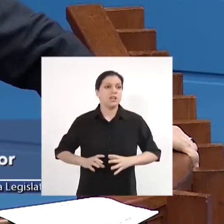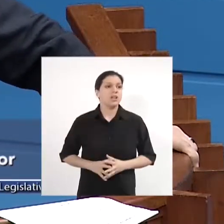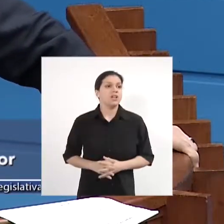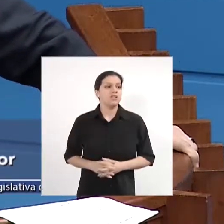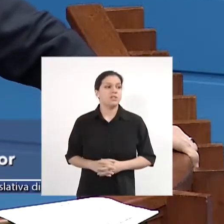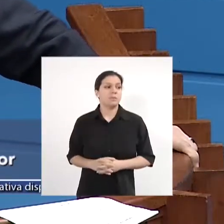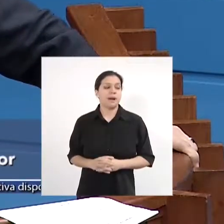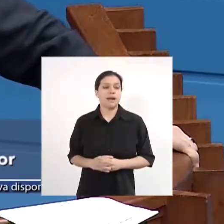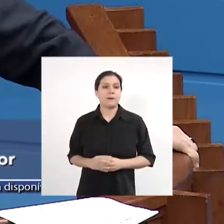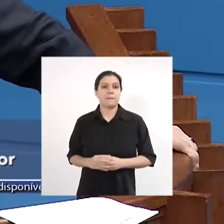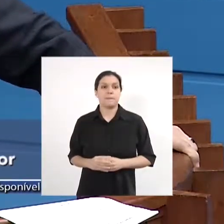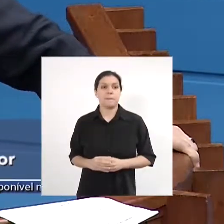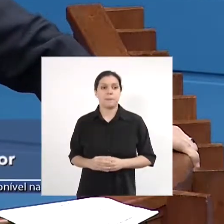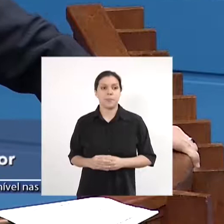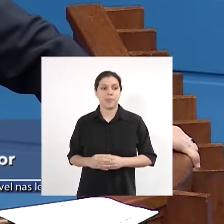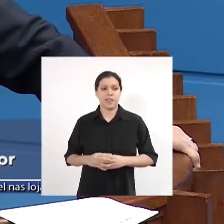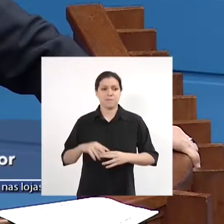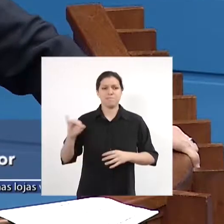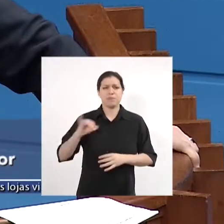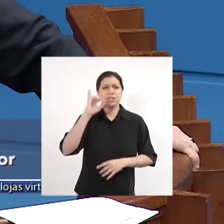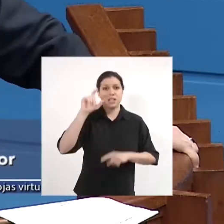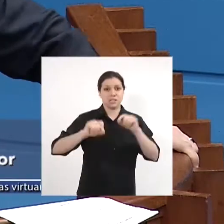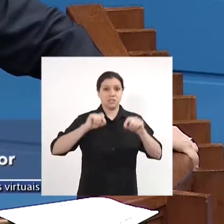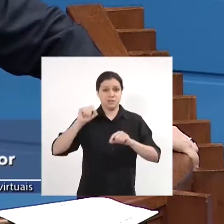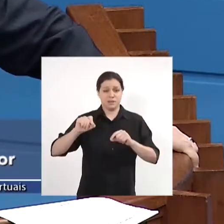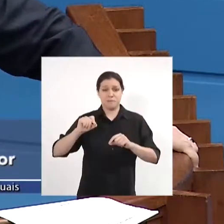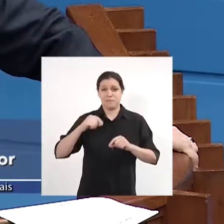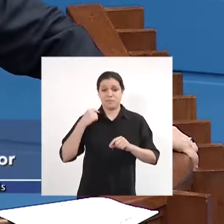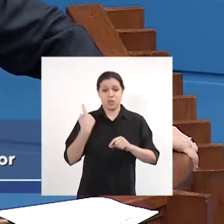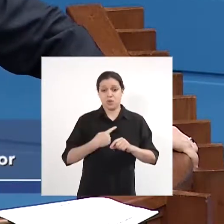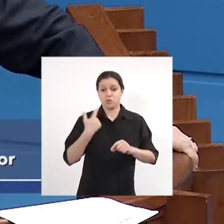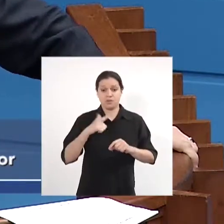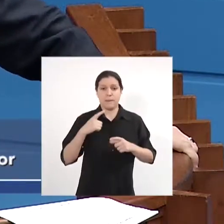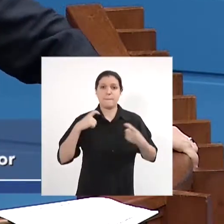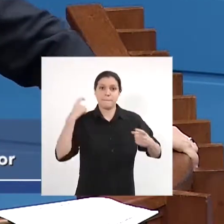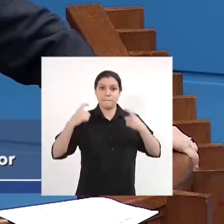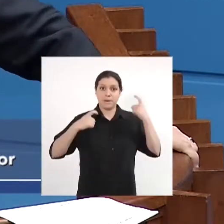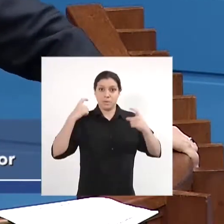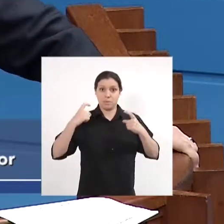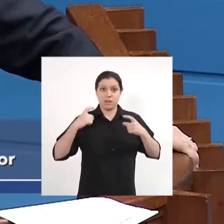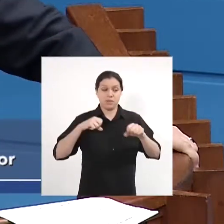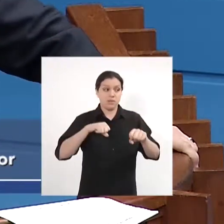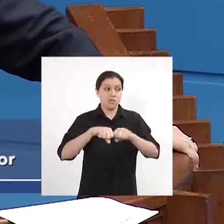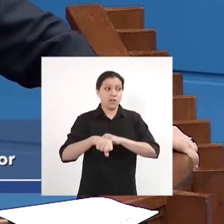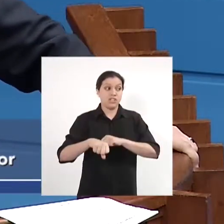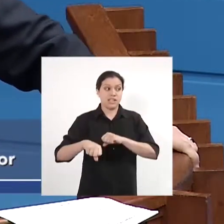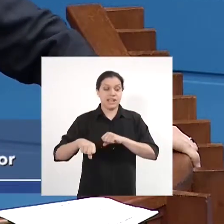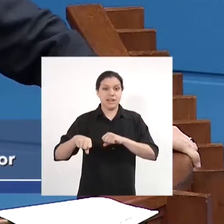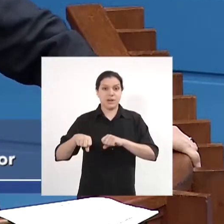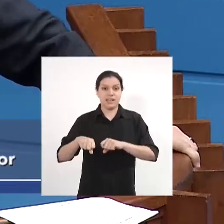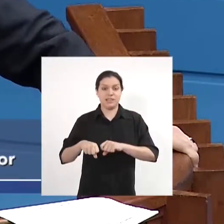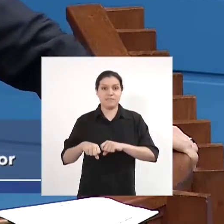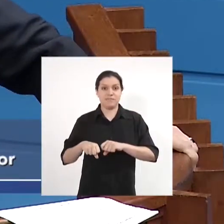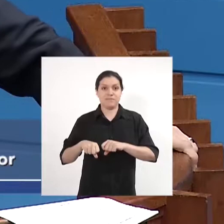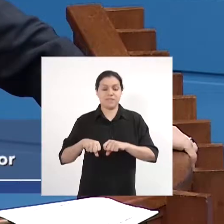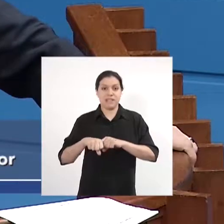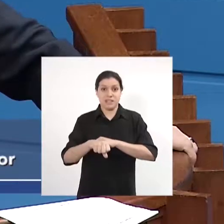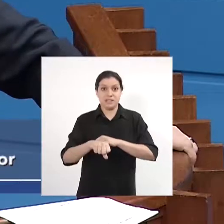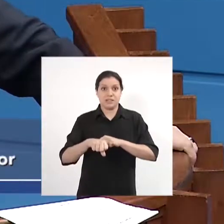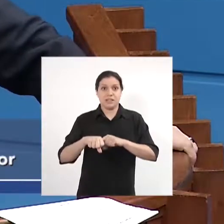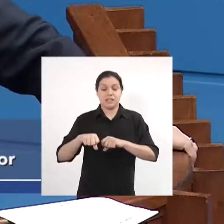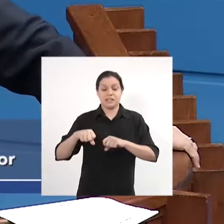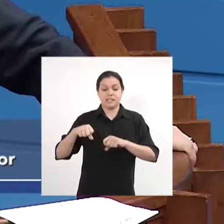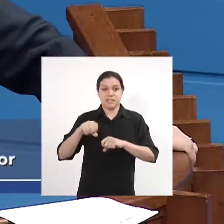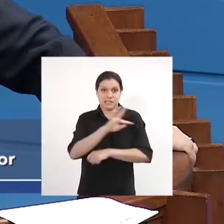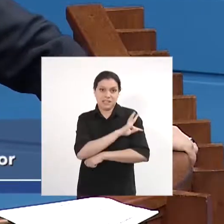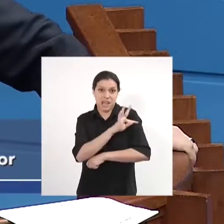é importante, nós não estamos aqui preocupados em formar apenas técnicos, bons técnicos para o